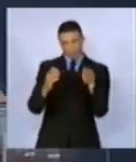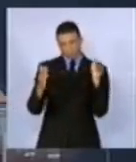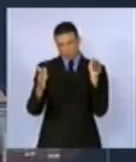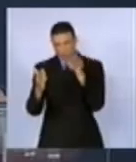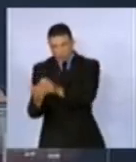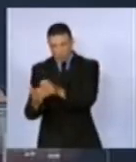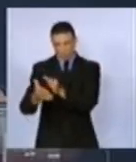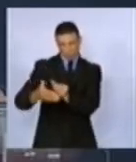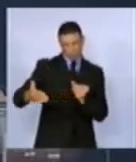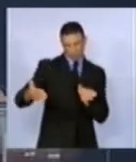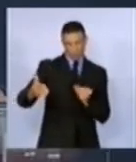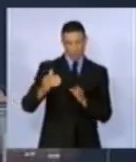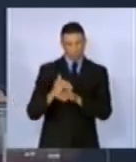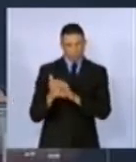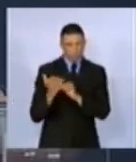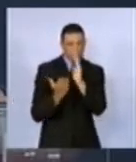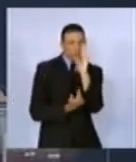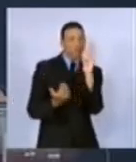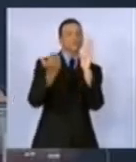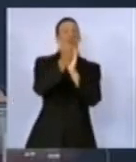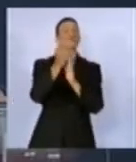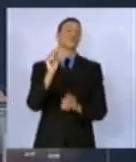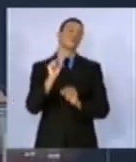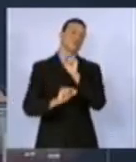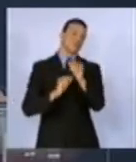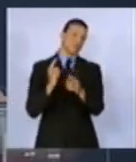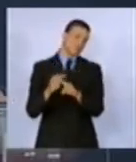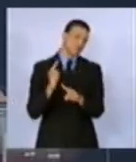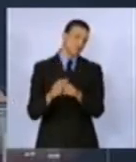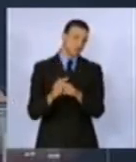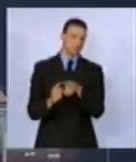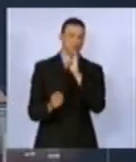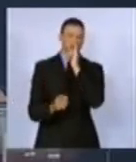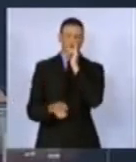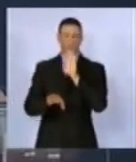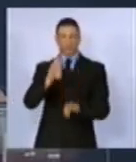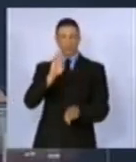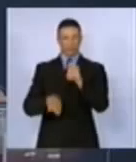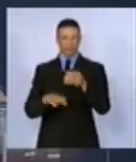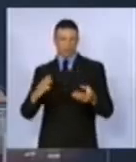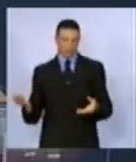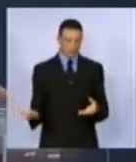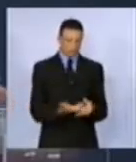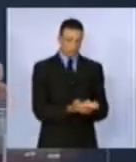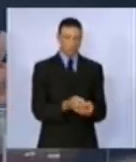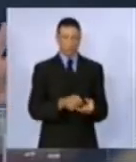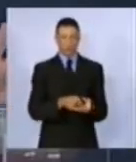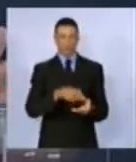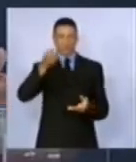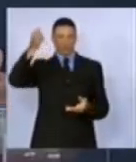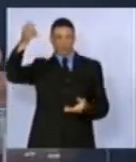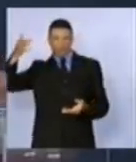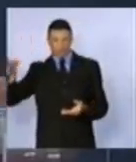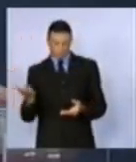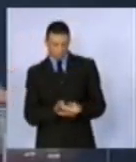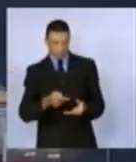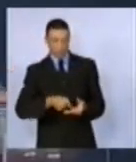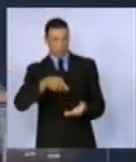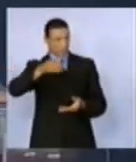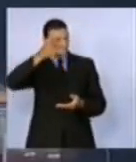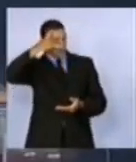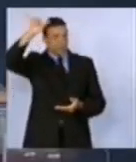questão da transição para que não ocorressem os processos que muitos dos quais foram aqui falados por exemplo no que diz respeita à